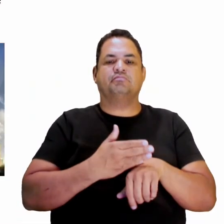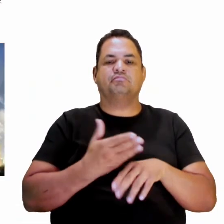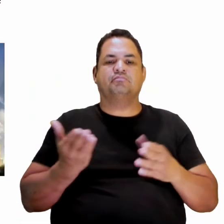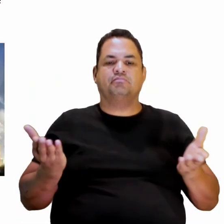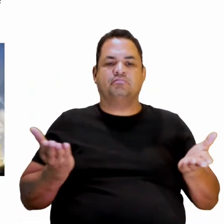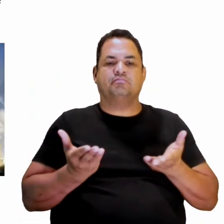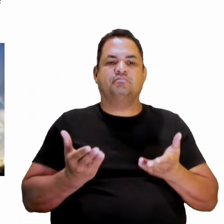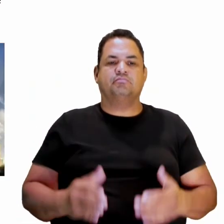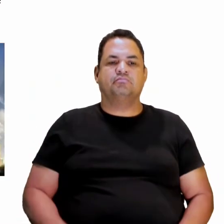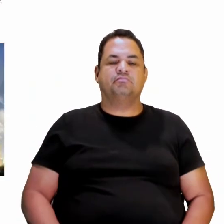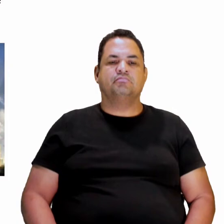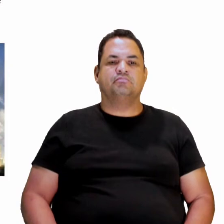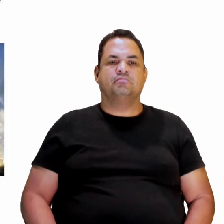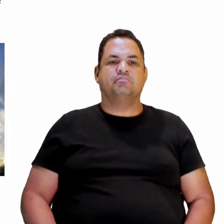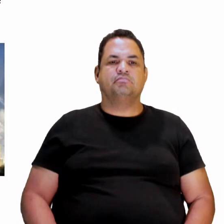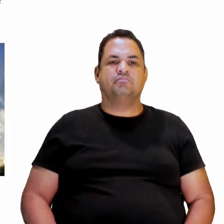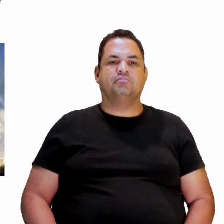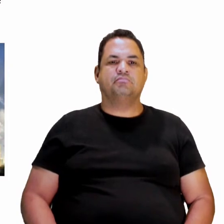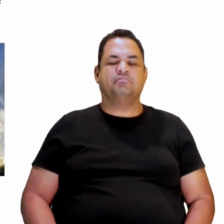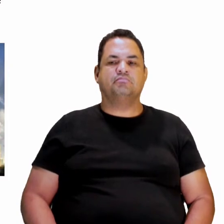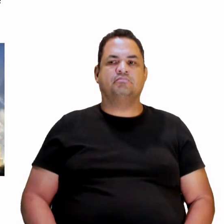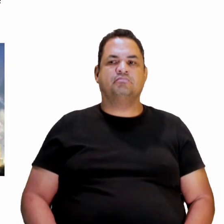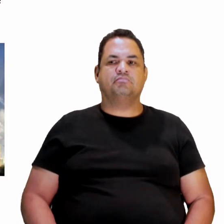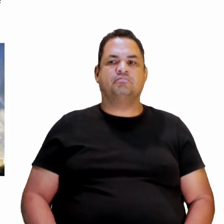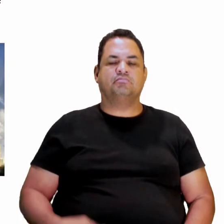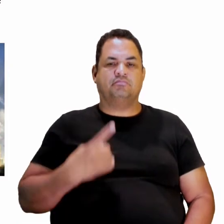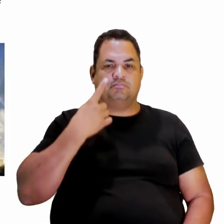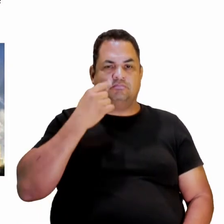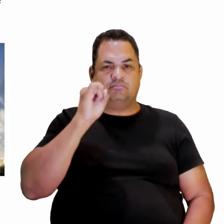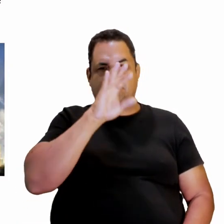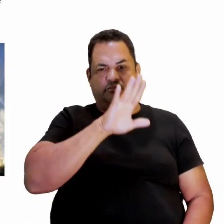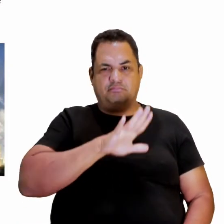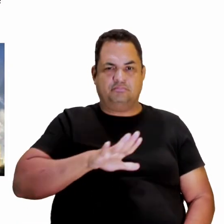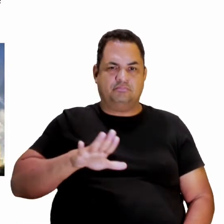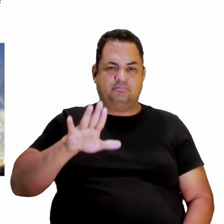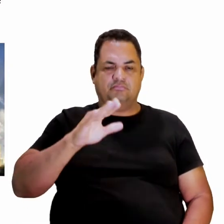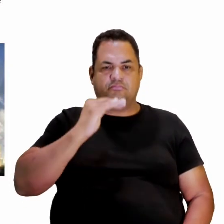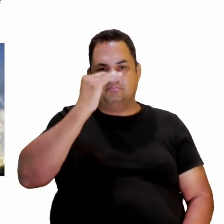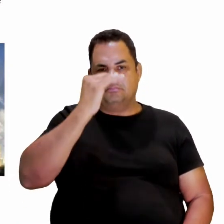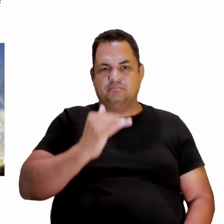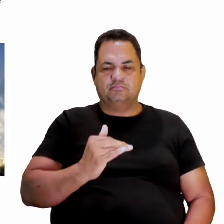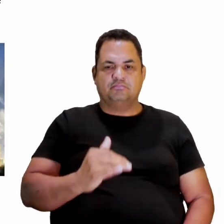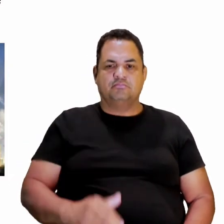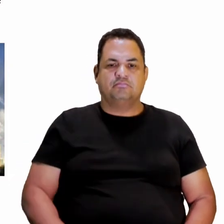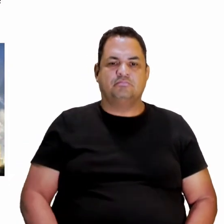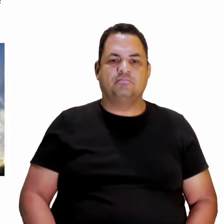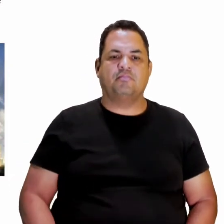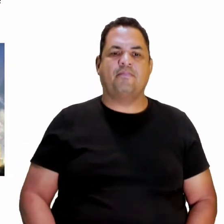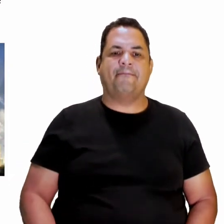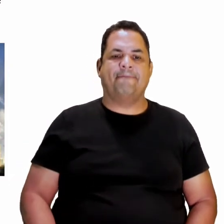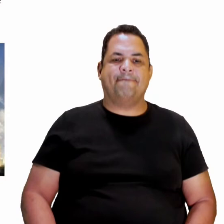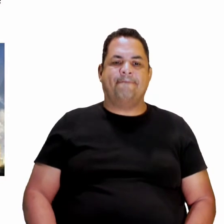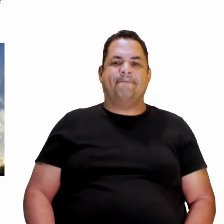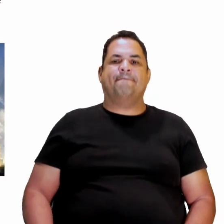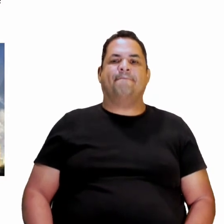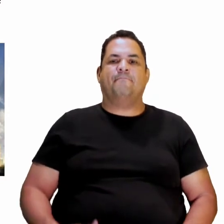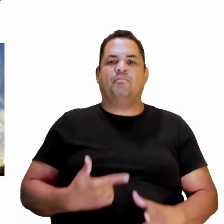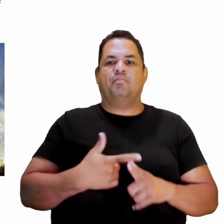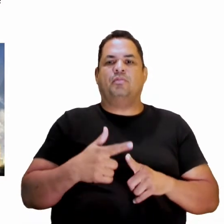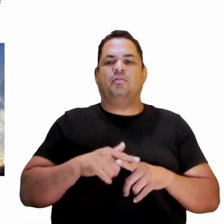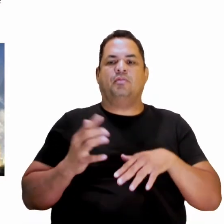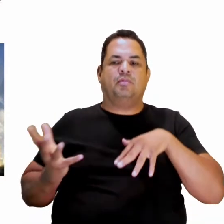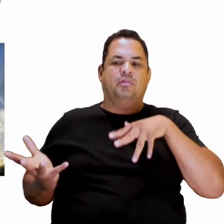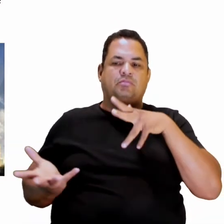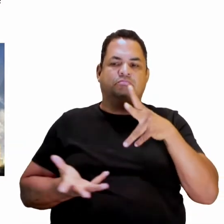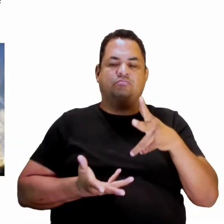olha aí. Look at the pictures. Olhe as imagens abaixo, about some current problems, sobre alguns problemas